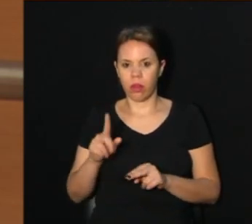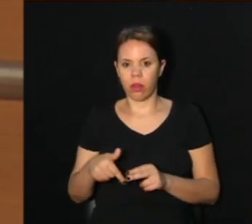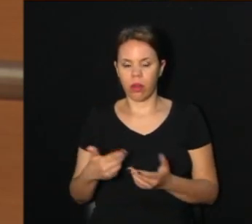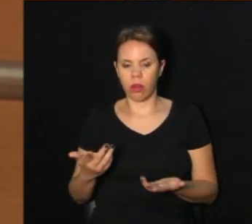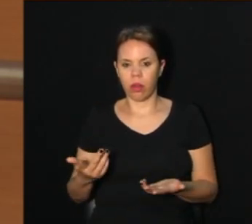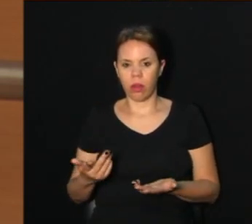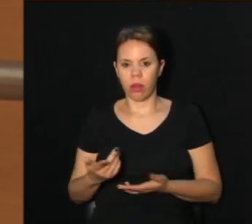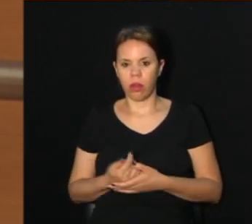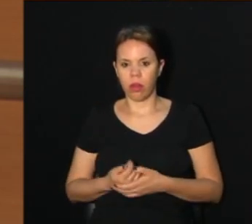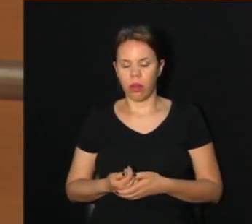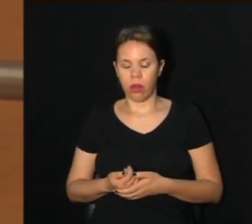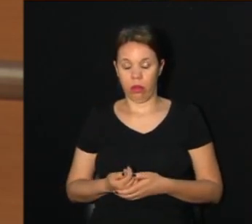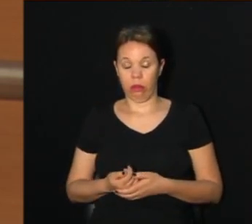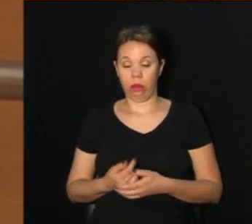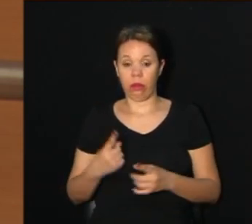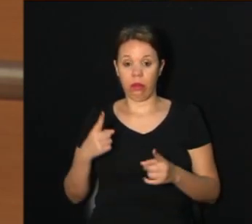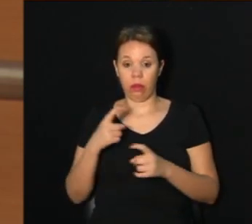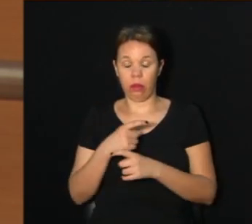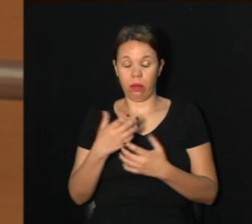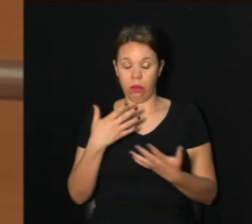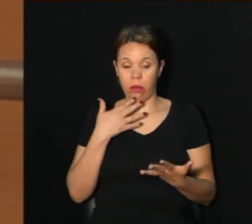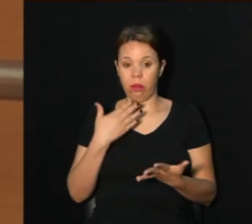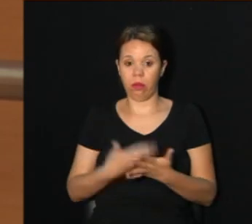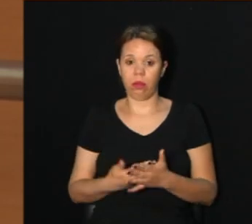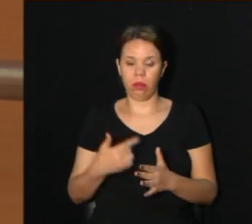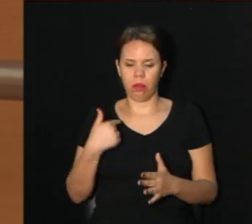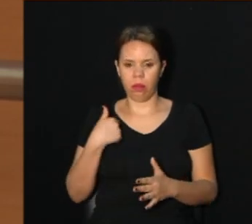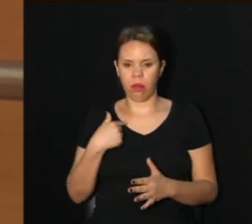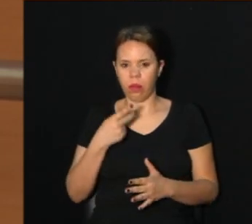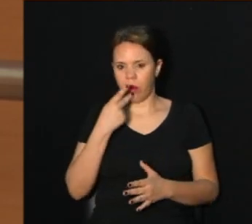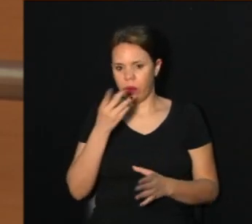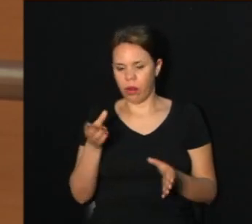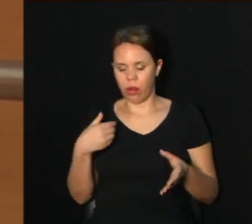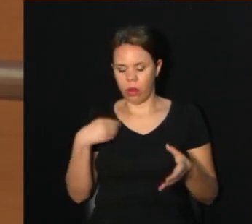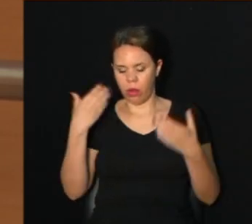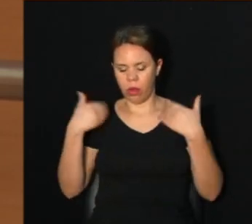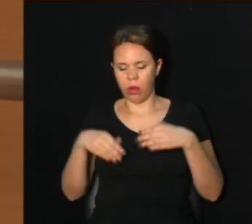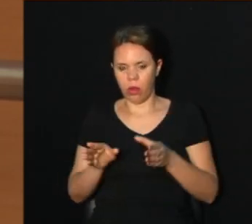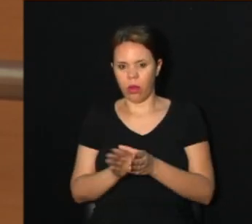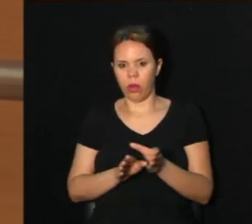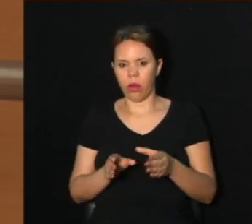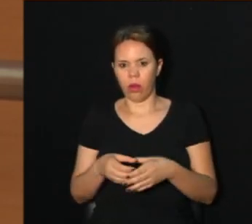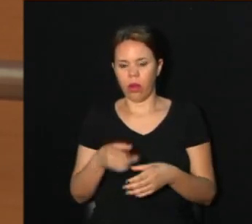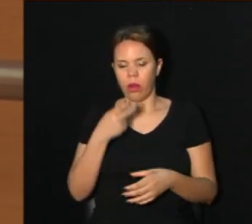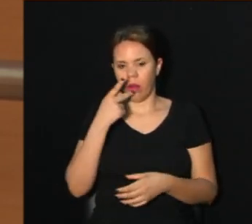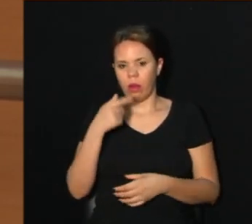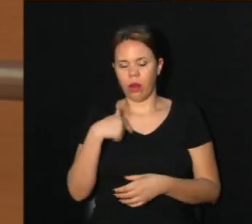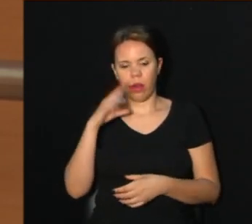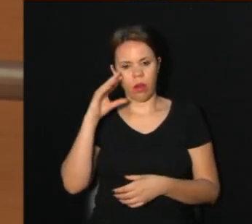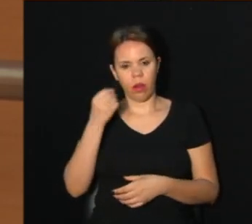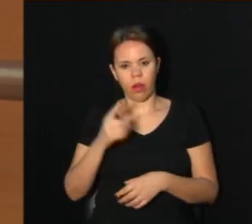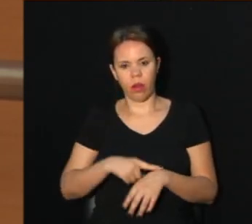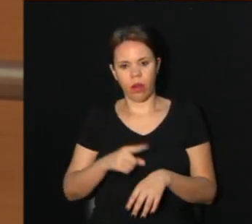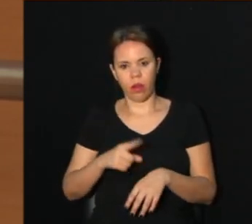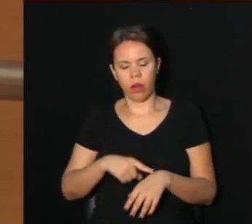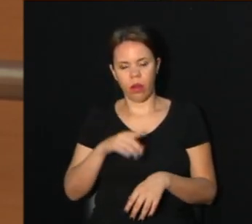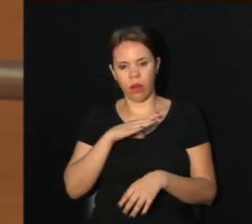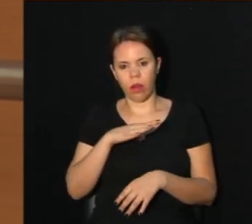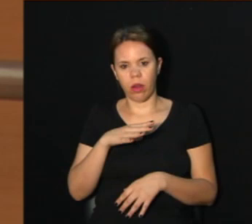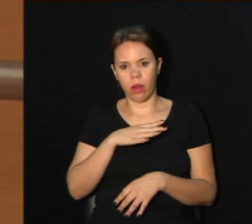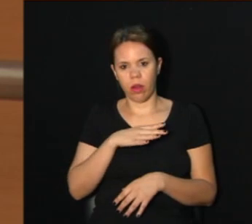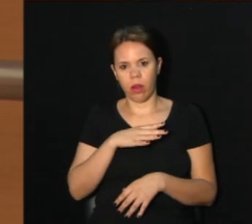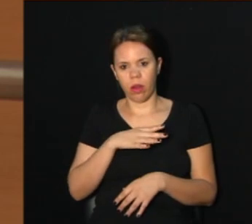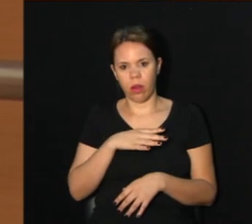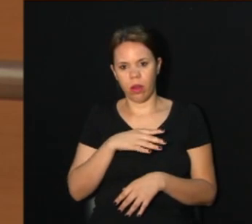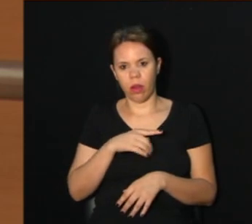né? Chocante. Mas é esse conselheiro está dizendo. Então, nós não podemos entender que, nesse momento que a cidade está passando por um